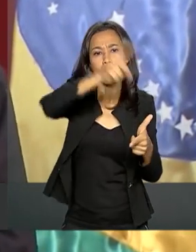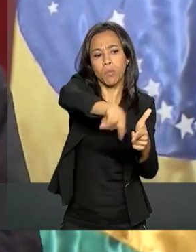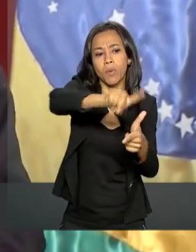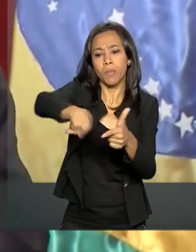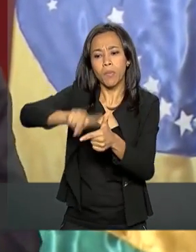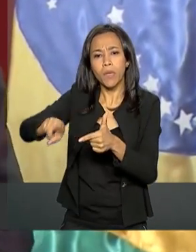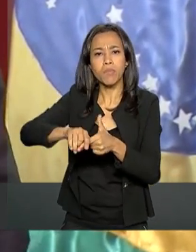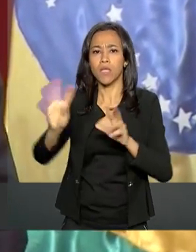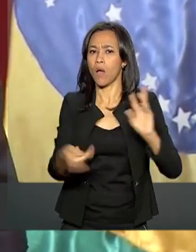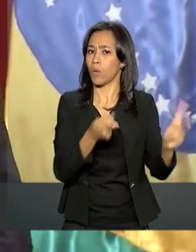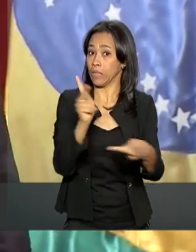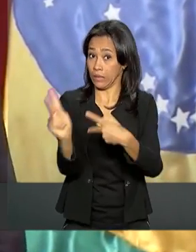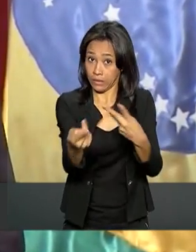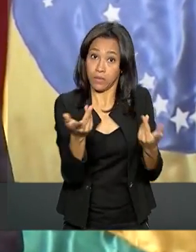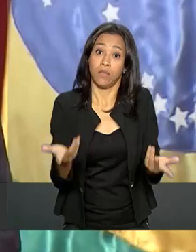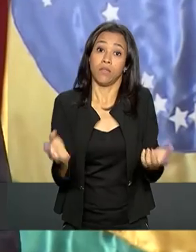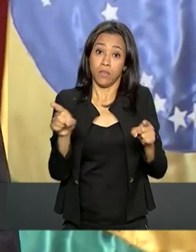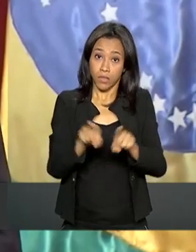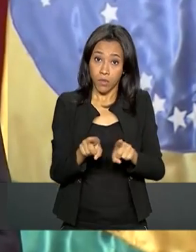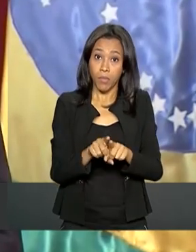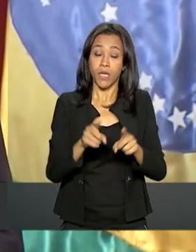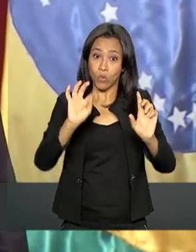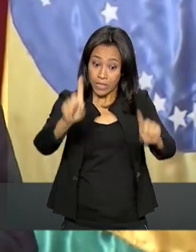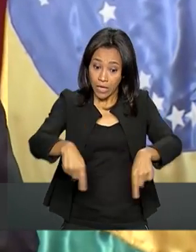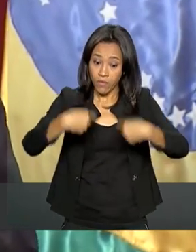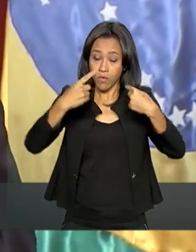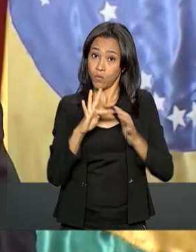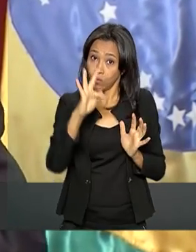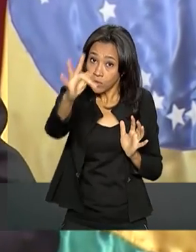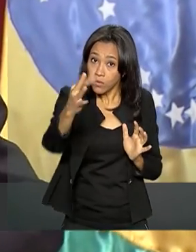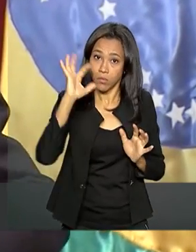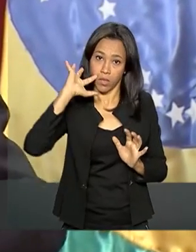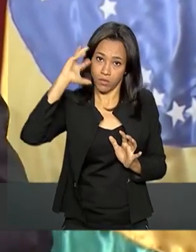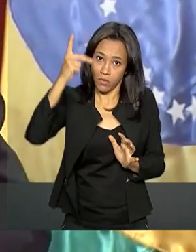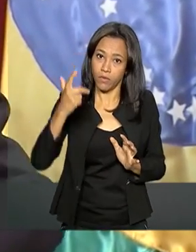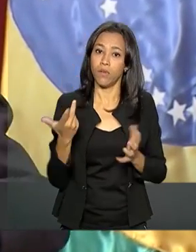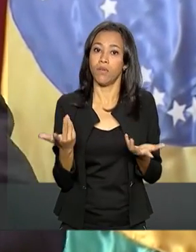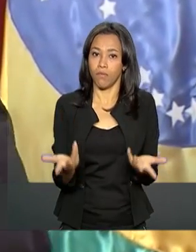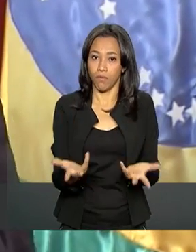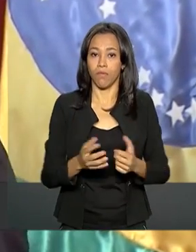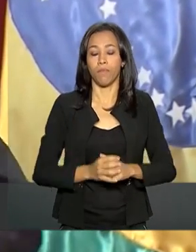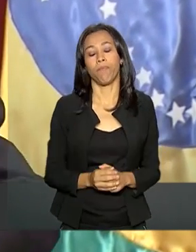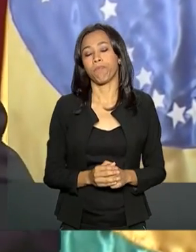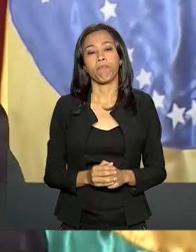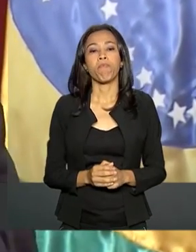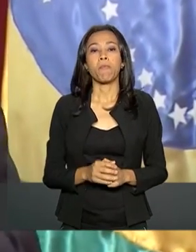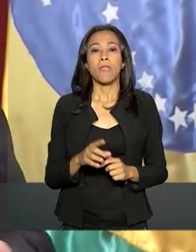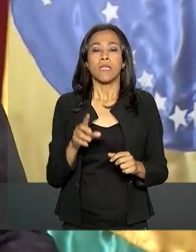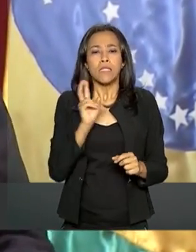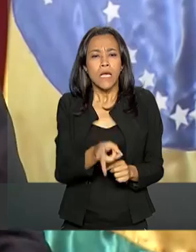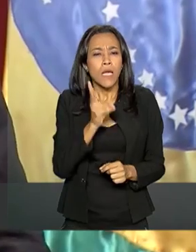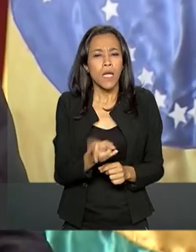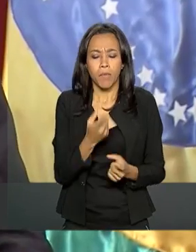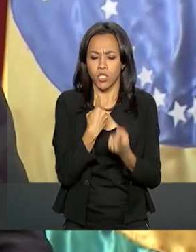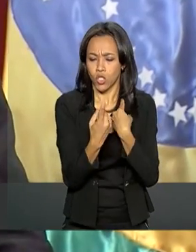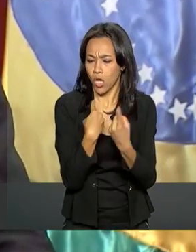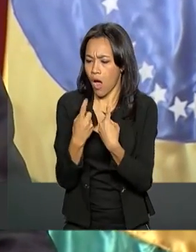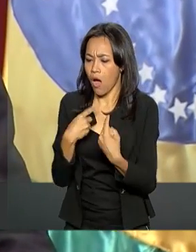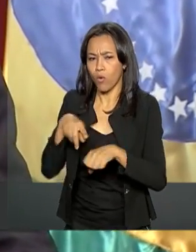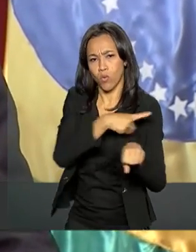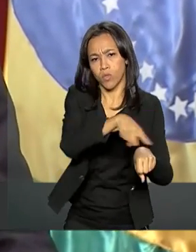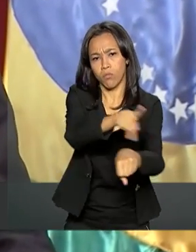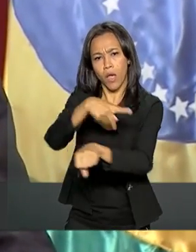do presente e também para assumir os desafios do futuro. É um espírito de diálogo, de colaboração e de